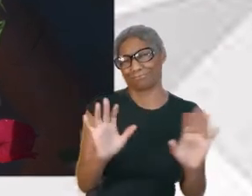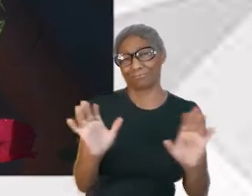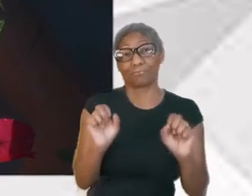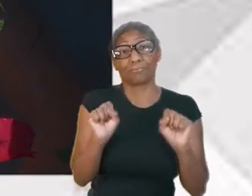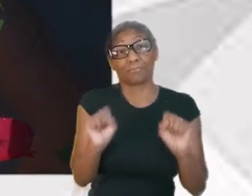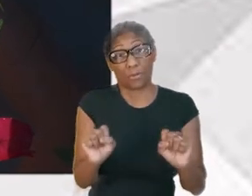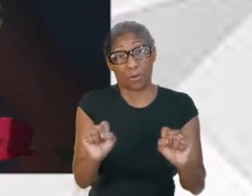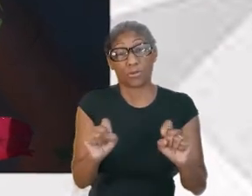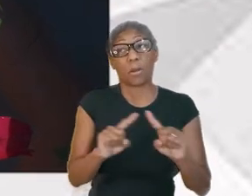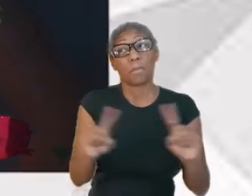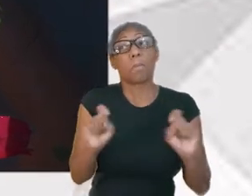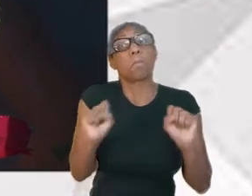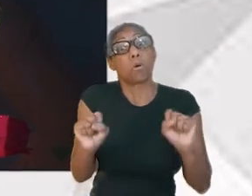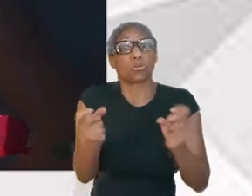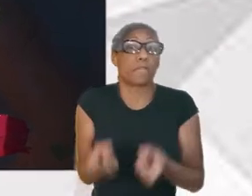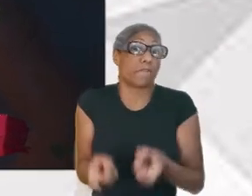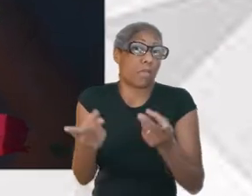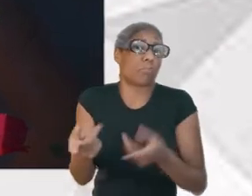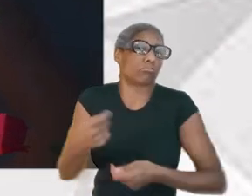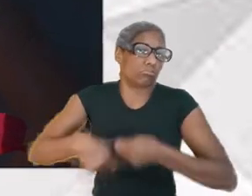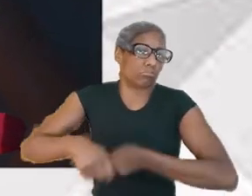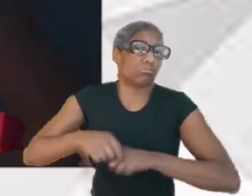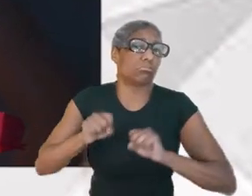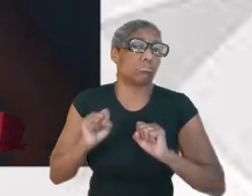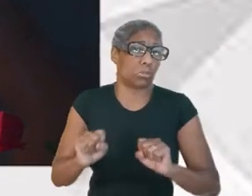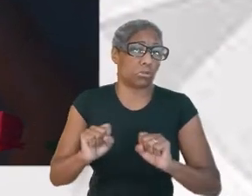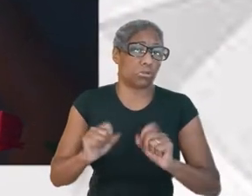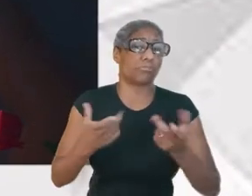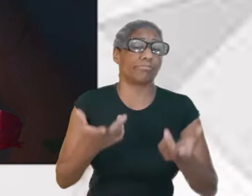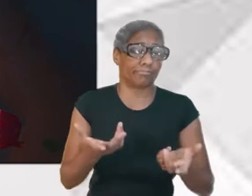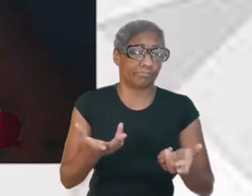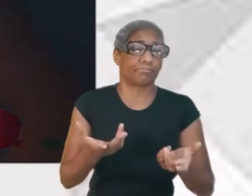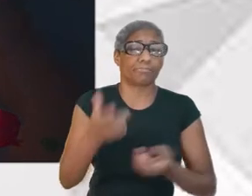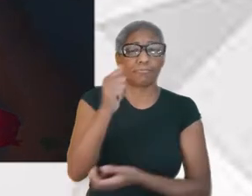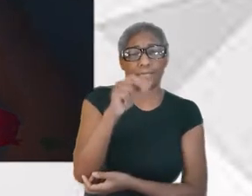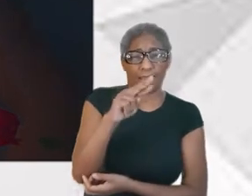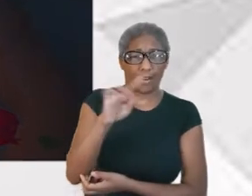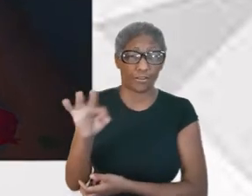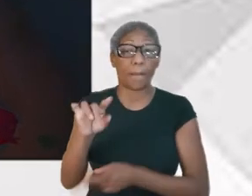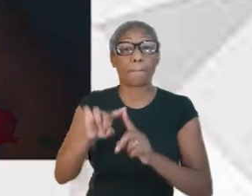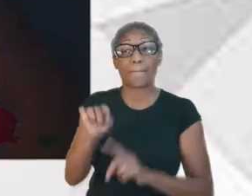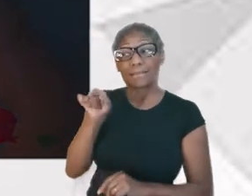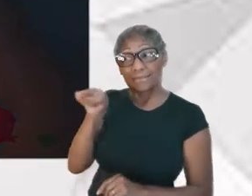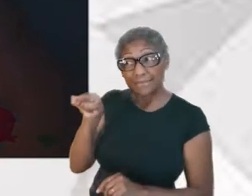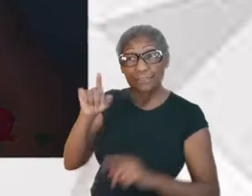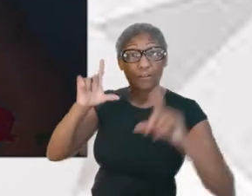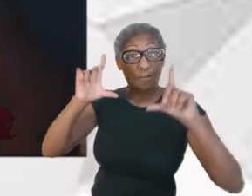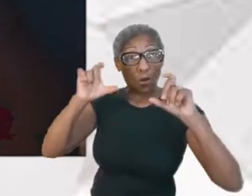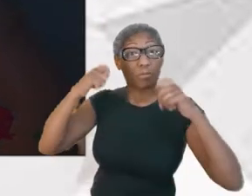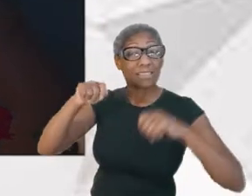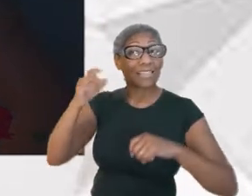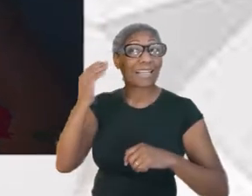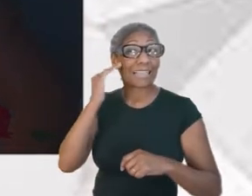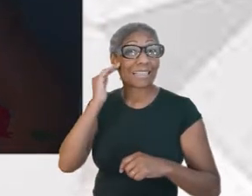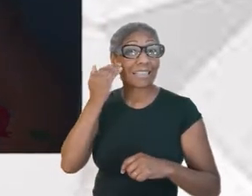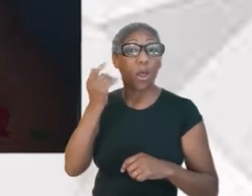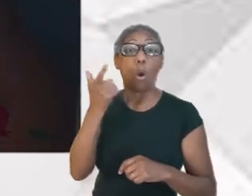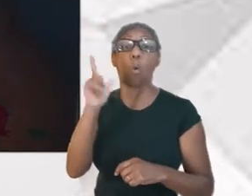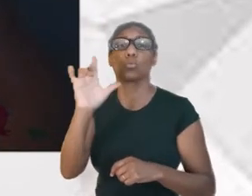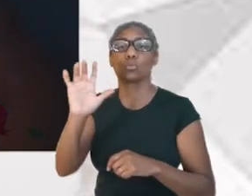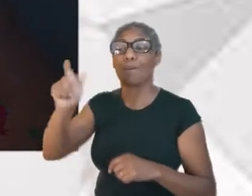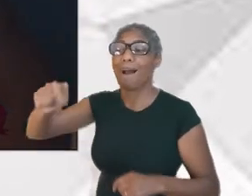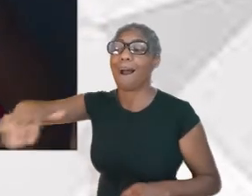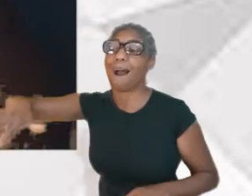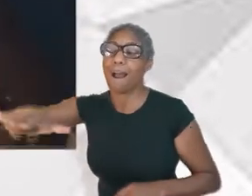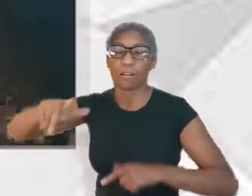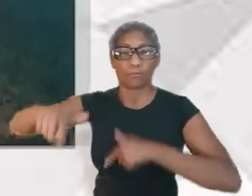seja comercializável. E o fotógrafo fine art precisa então entender este outro nicho de mercado e